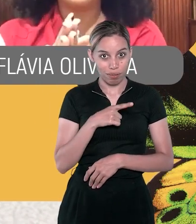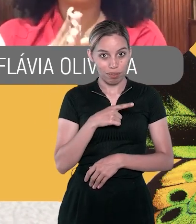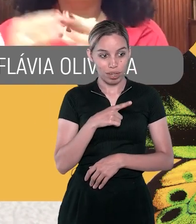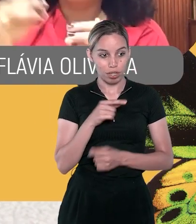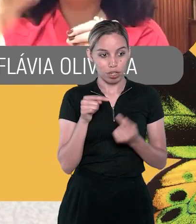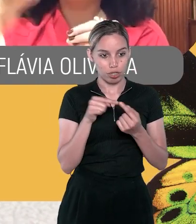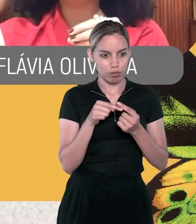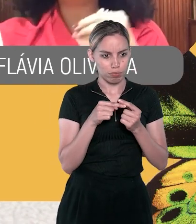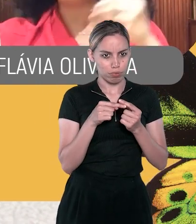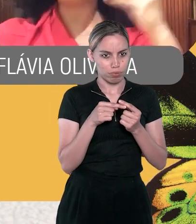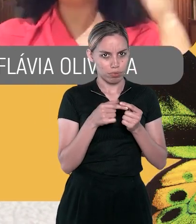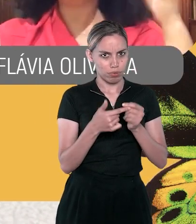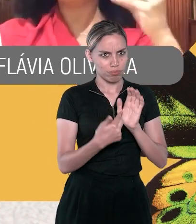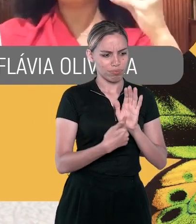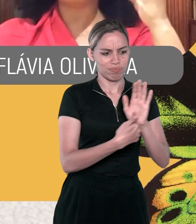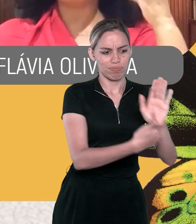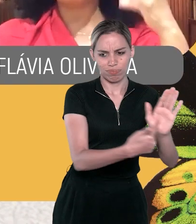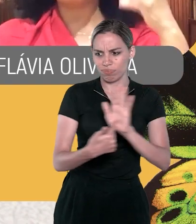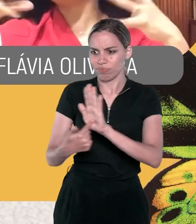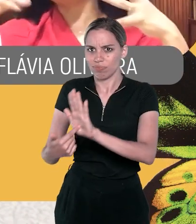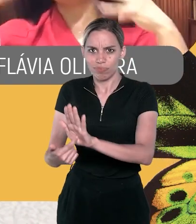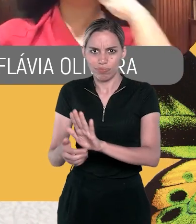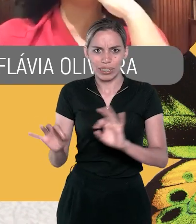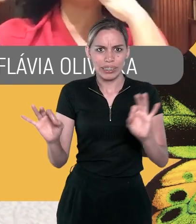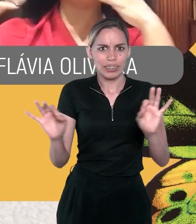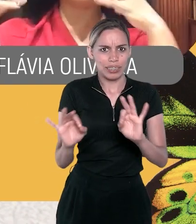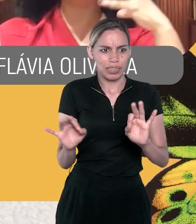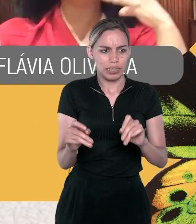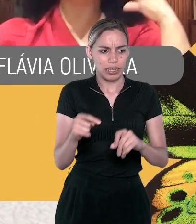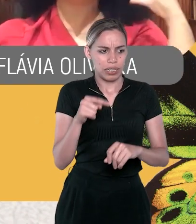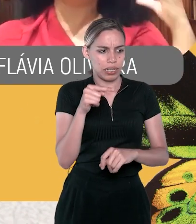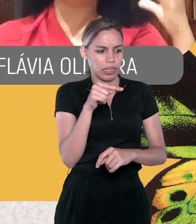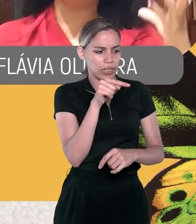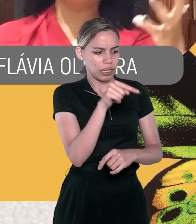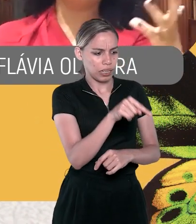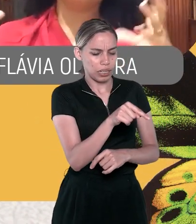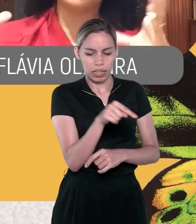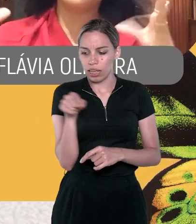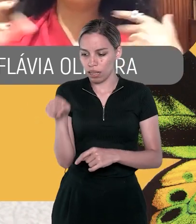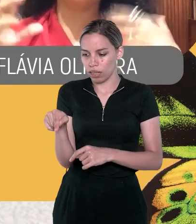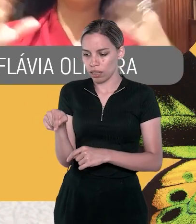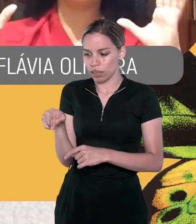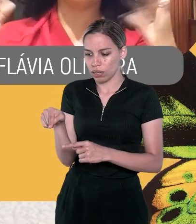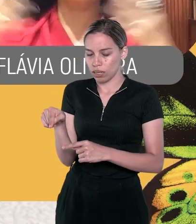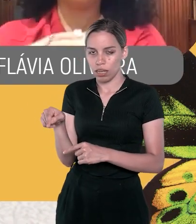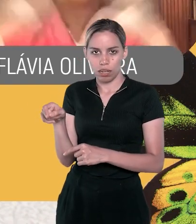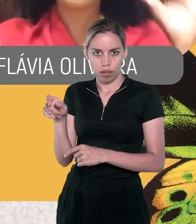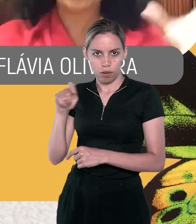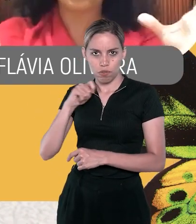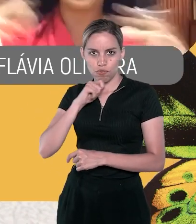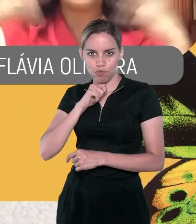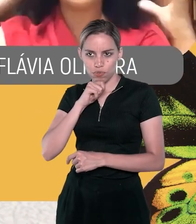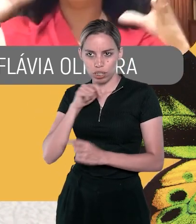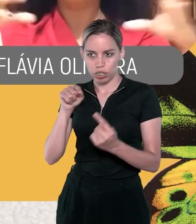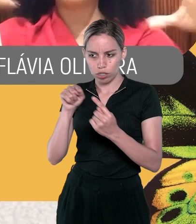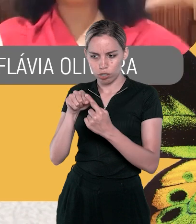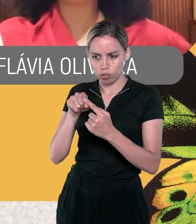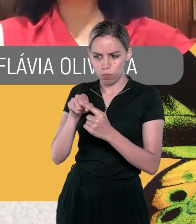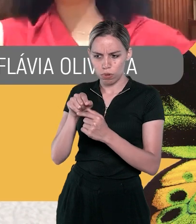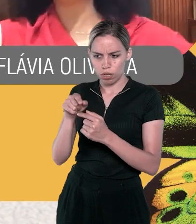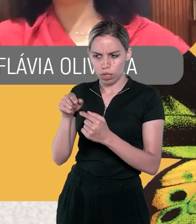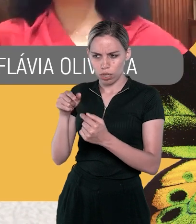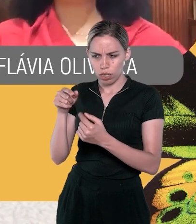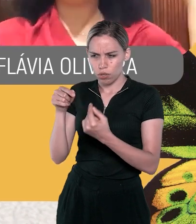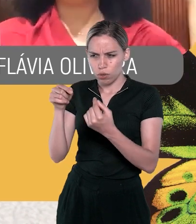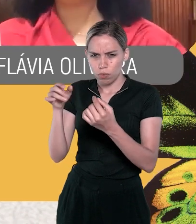conceitual, né? Um é meio um invisível meio místico, né? Não quero dar spoiler, mas assim,